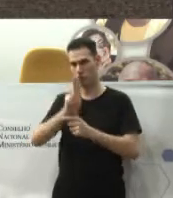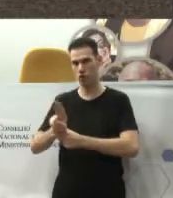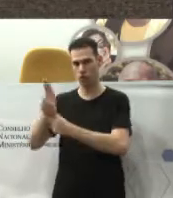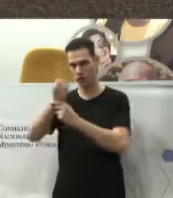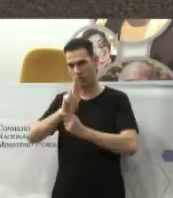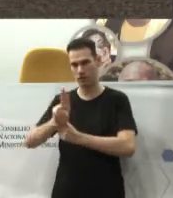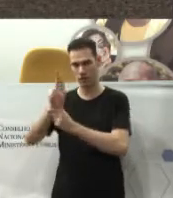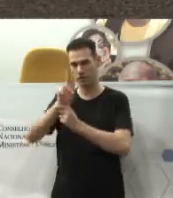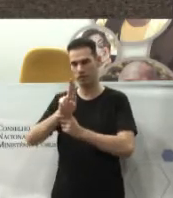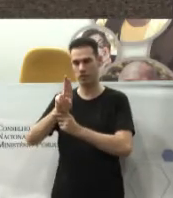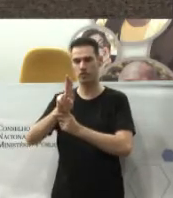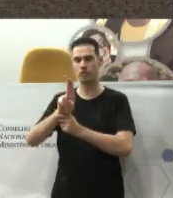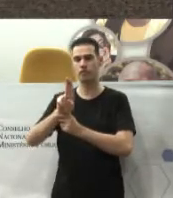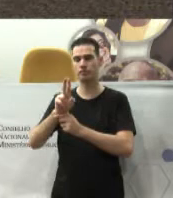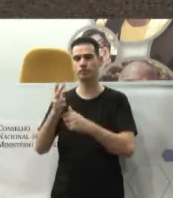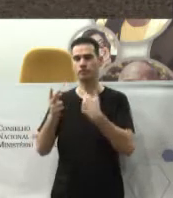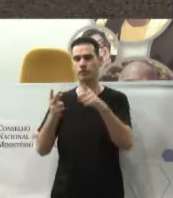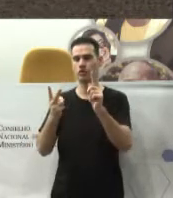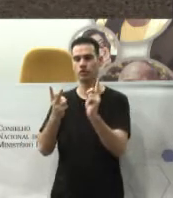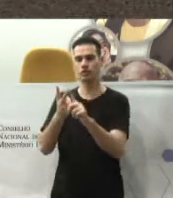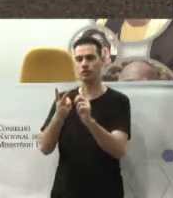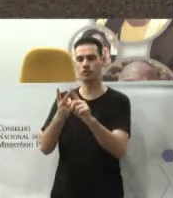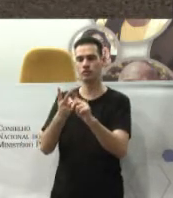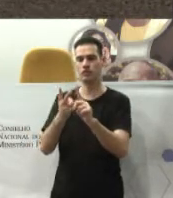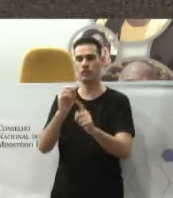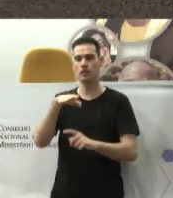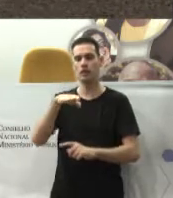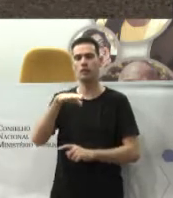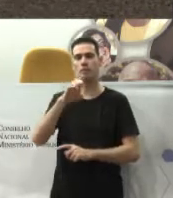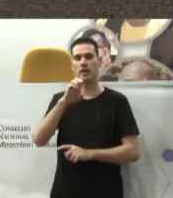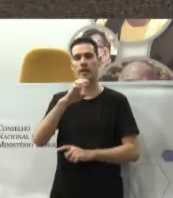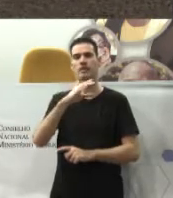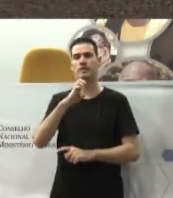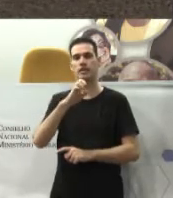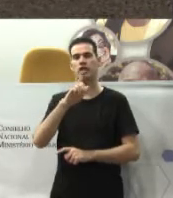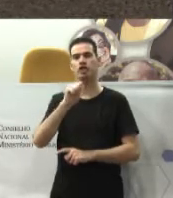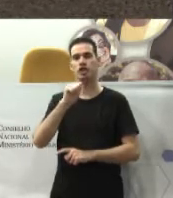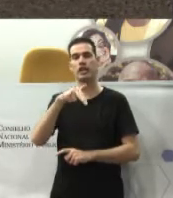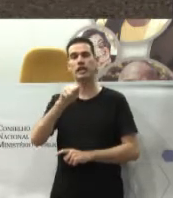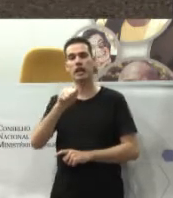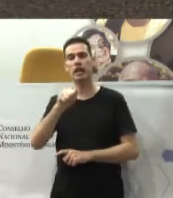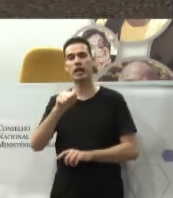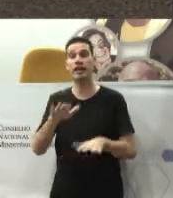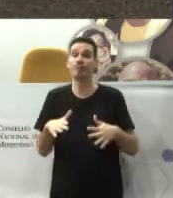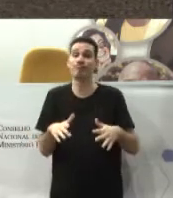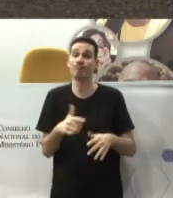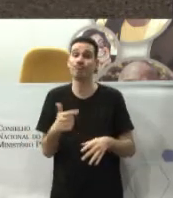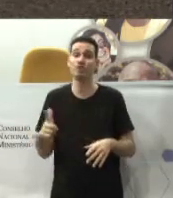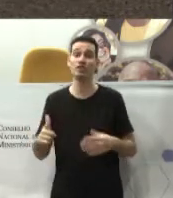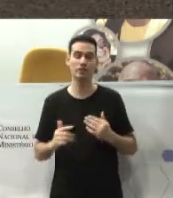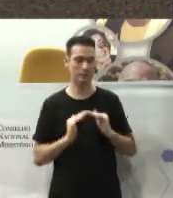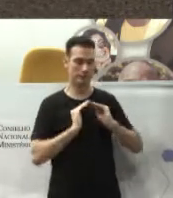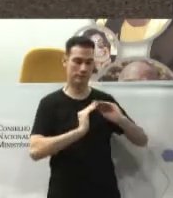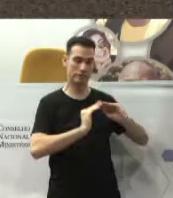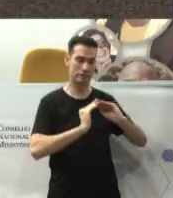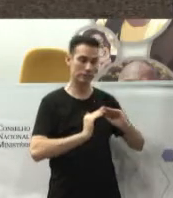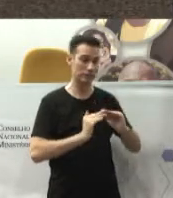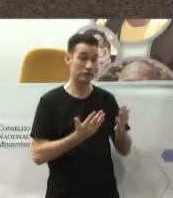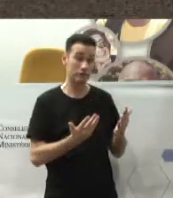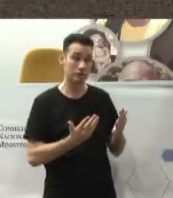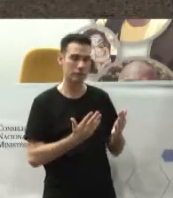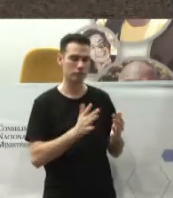Walter Cantídio, e o Hospital de Messejana. Não tinha esse leito. Eu dei a decisão, era uma prioridade